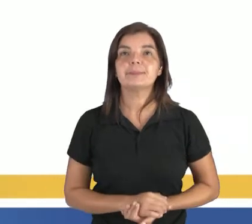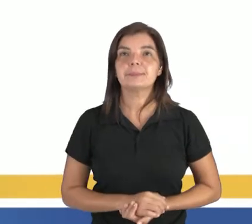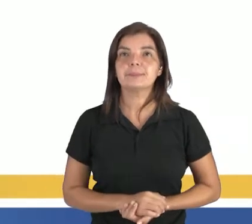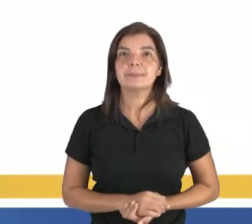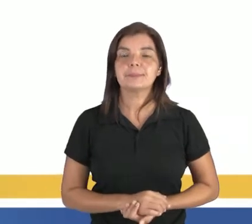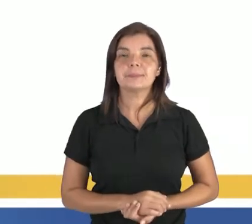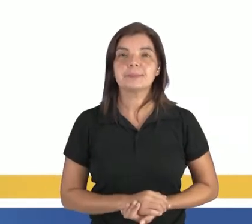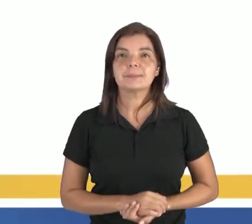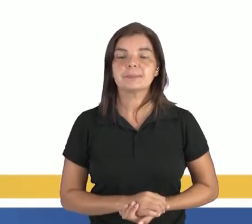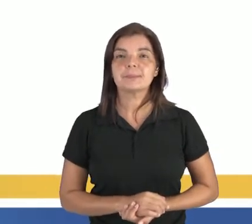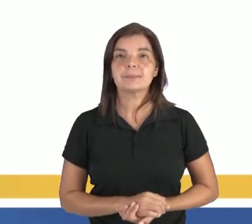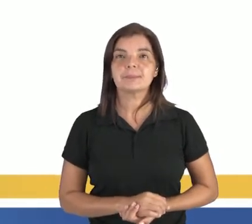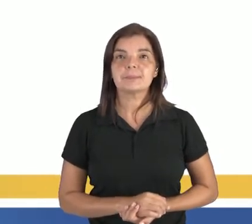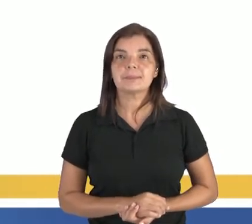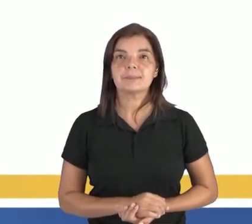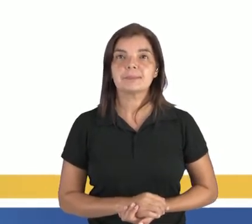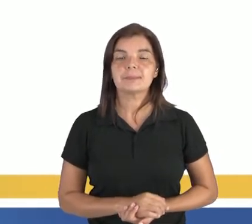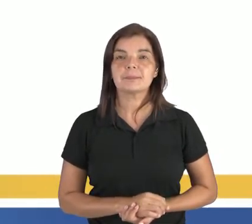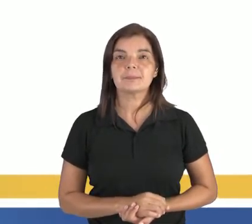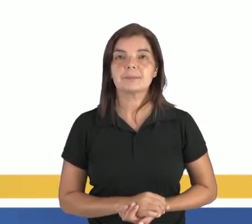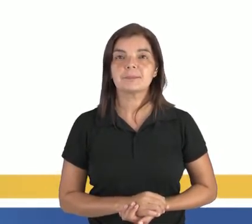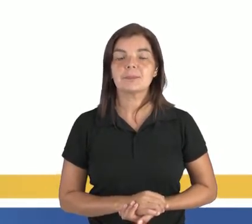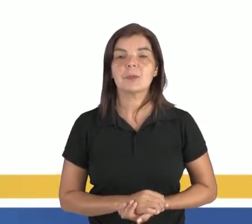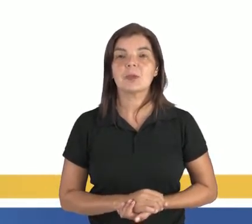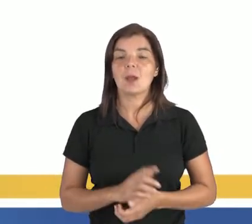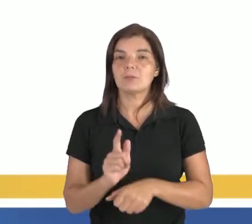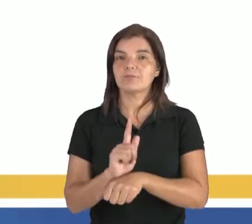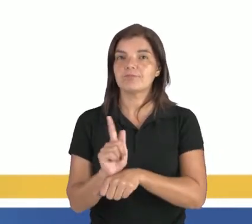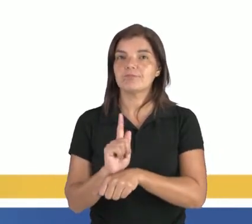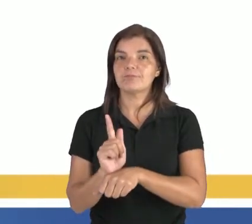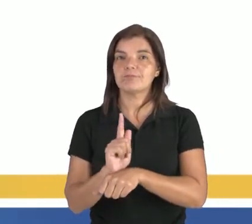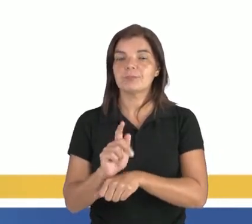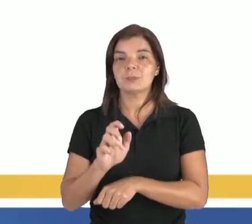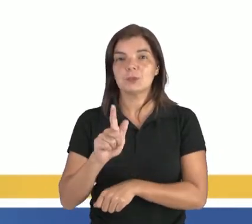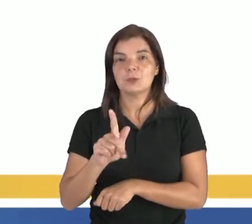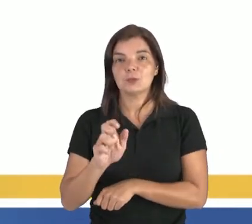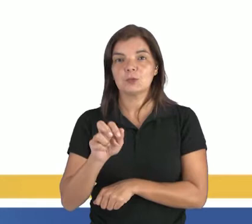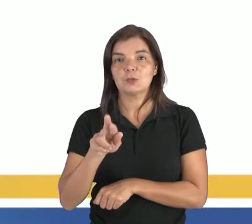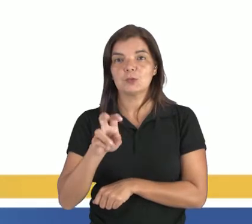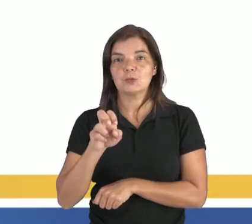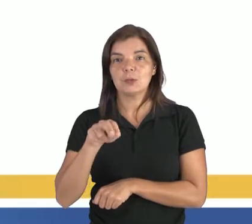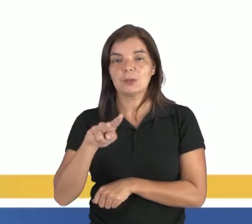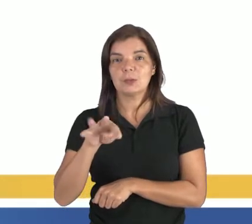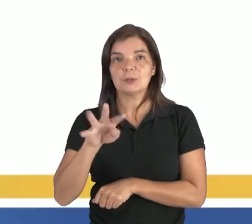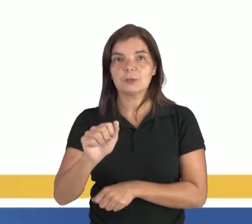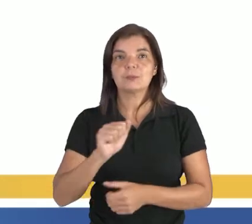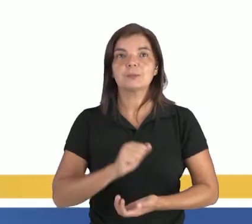Manager, que é o gerente. Football player,